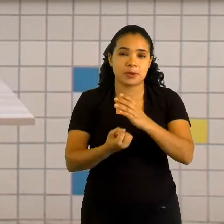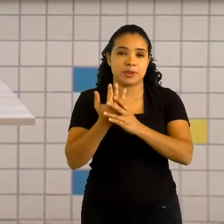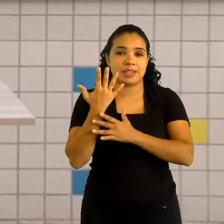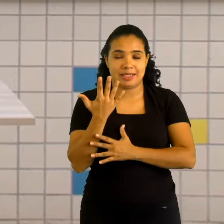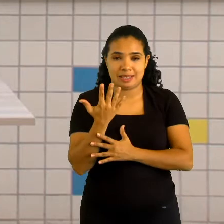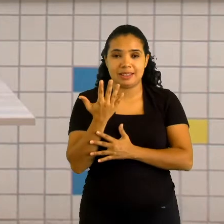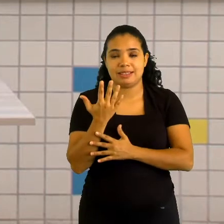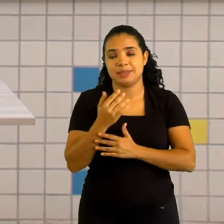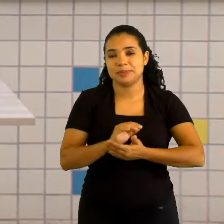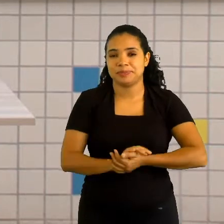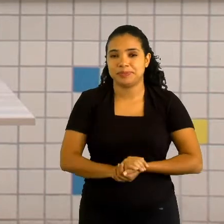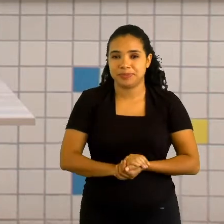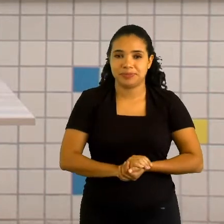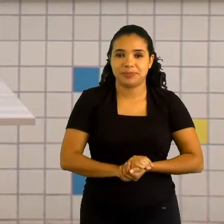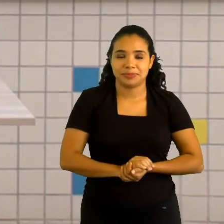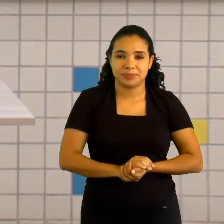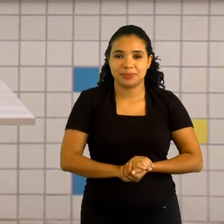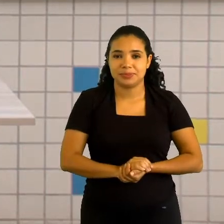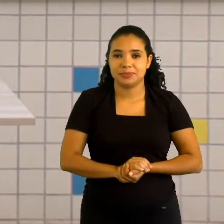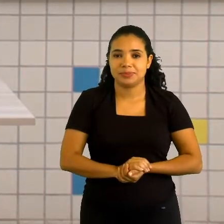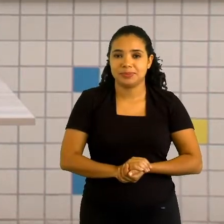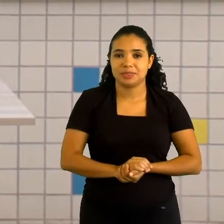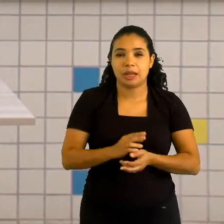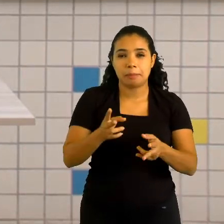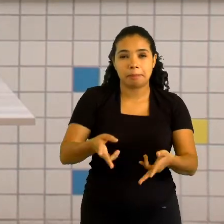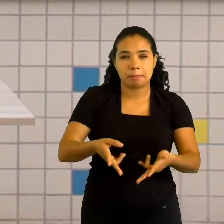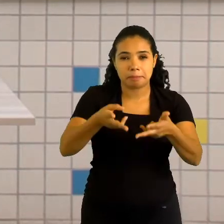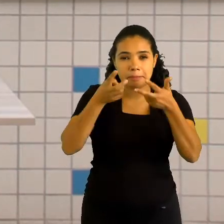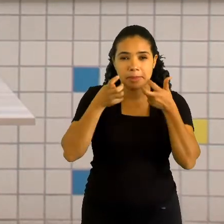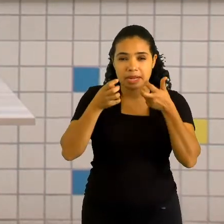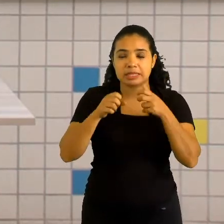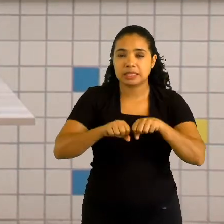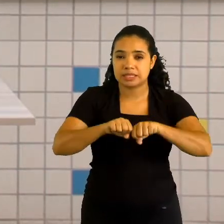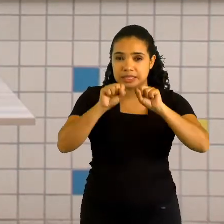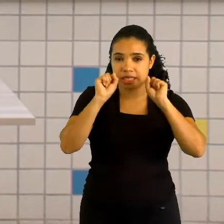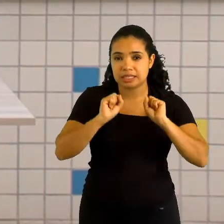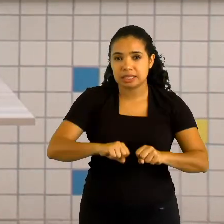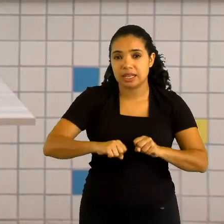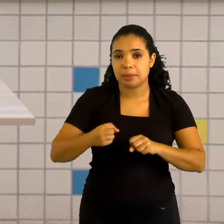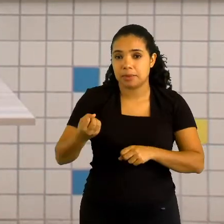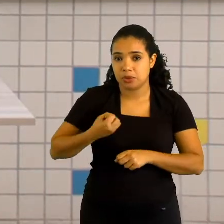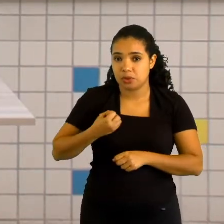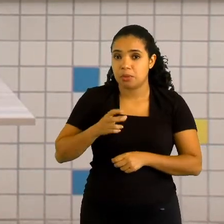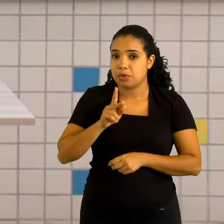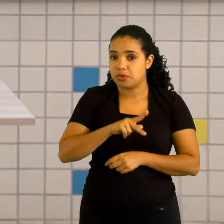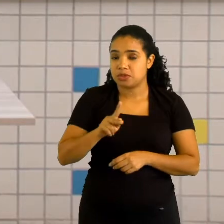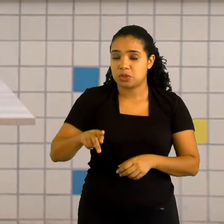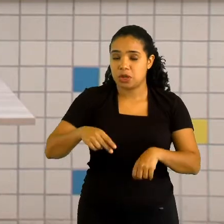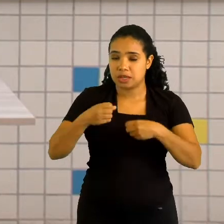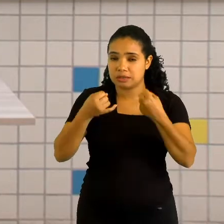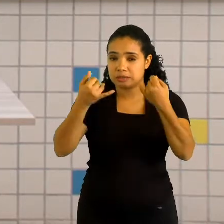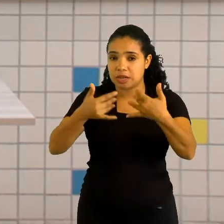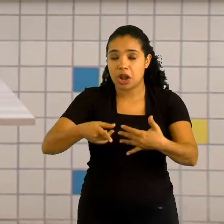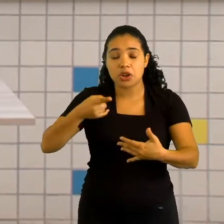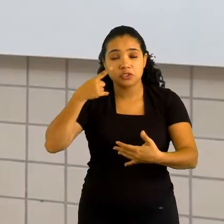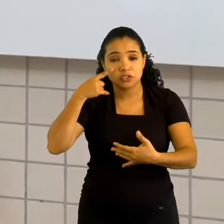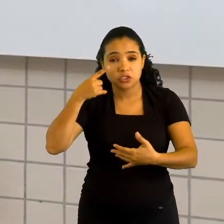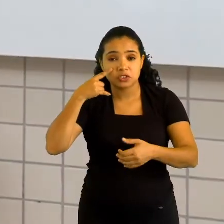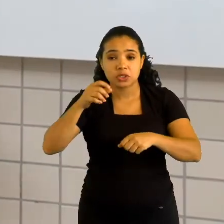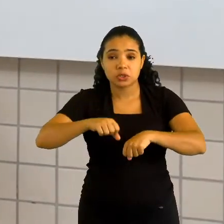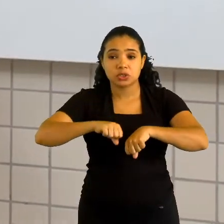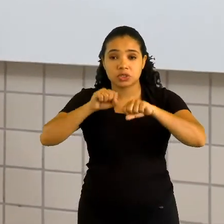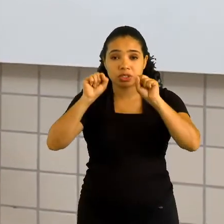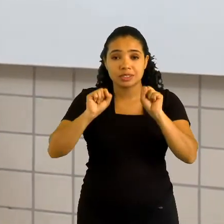sabe? A gente percebe que esse sistema de numeração, como a professora já falou, que eu vi, é um sistema